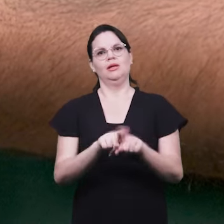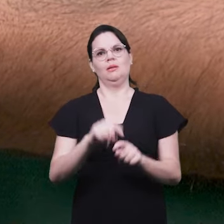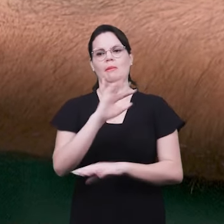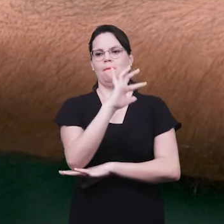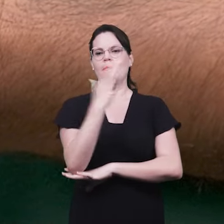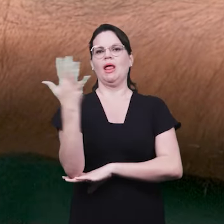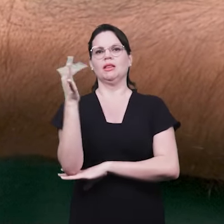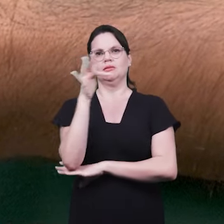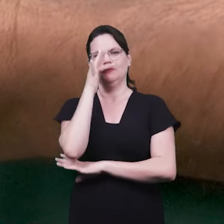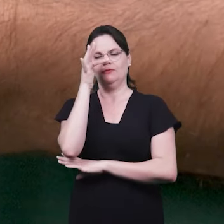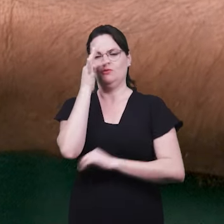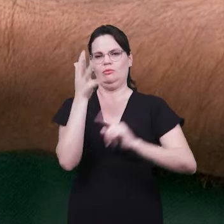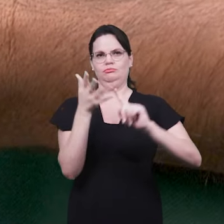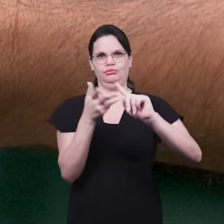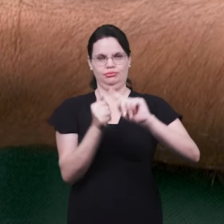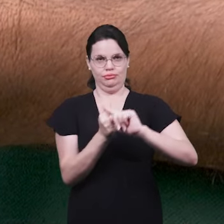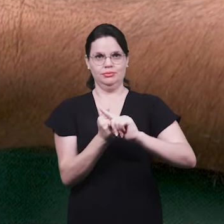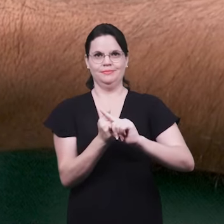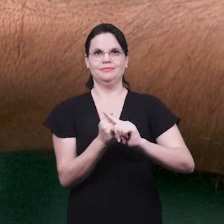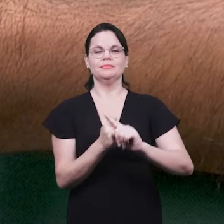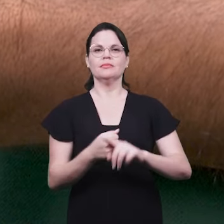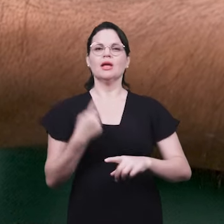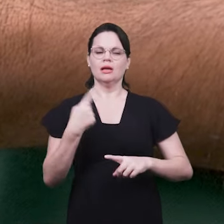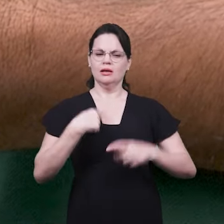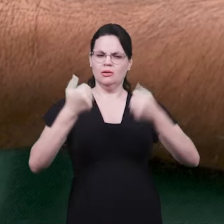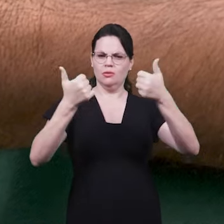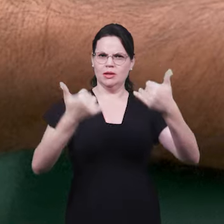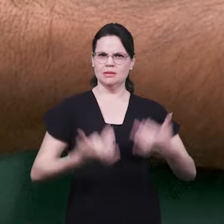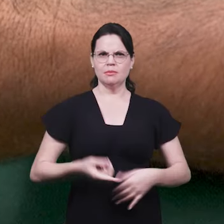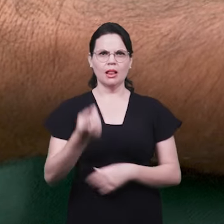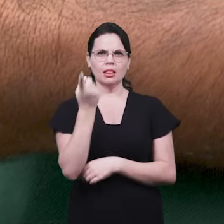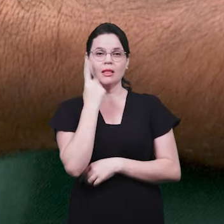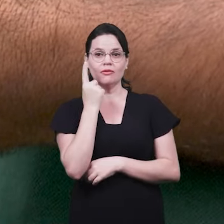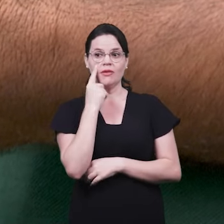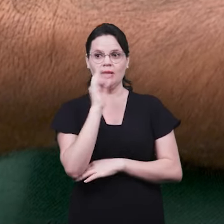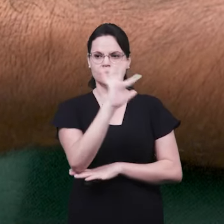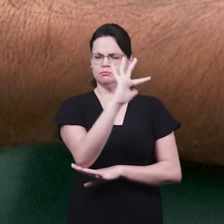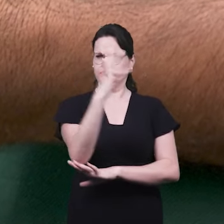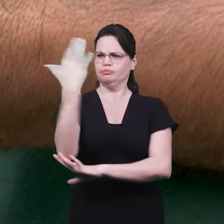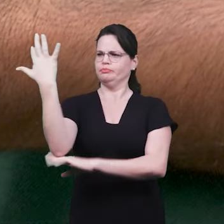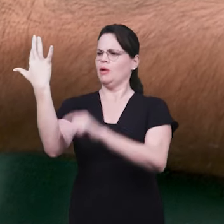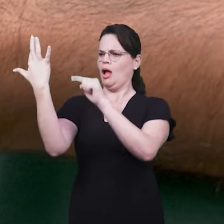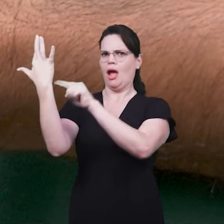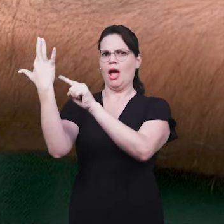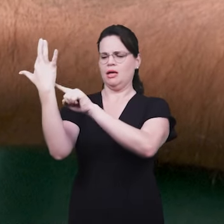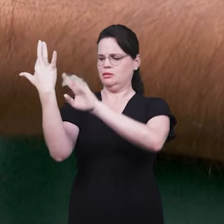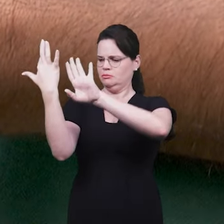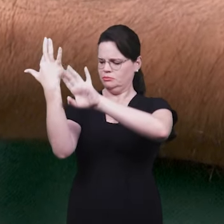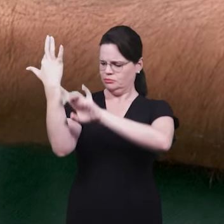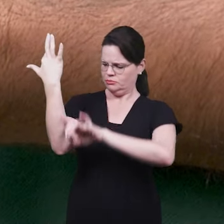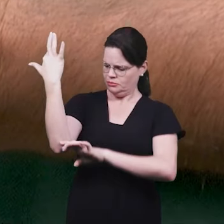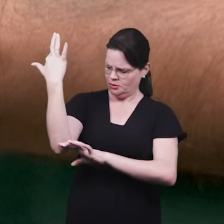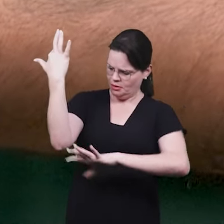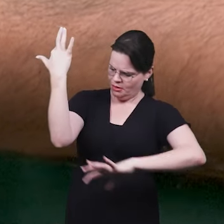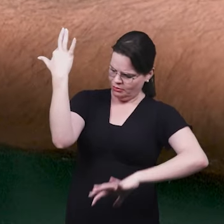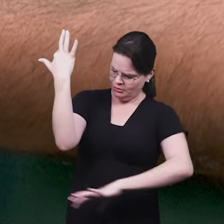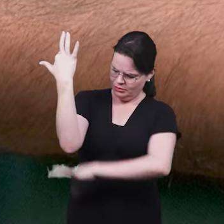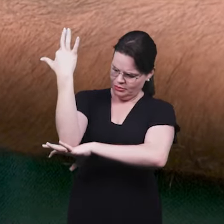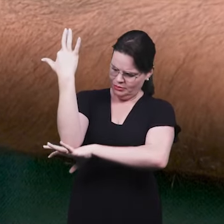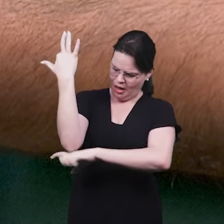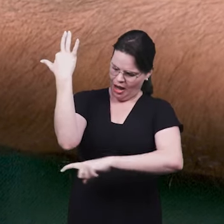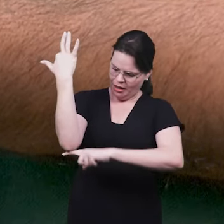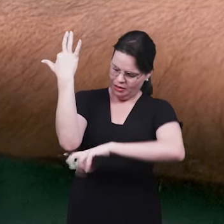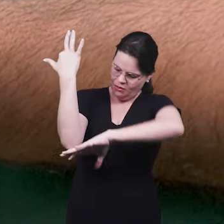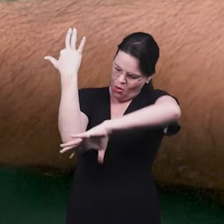Então, eu digo para eles o seguinte: olha, essa é uma planta que segura a água da chuva no lençol